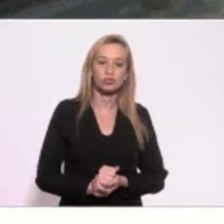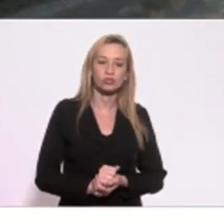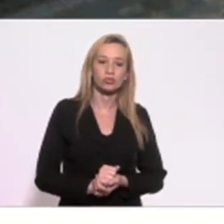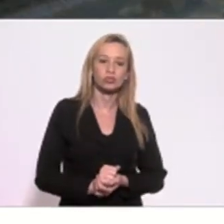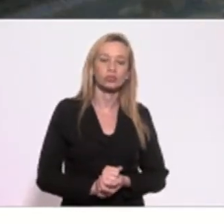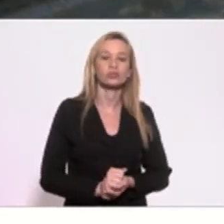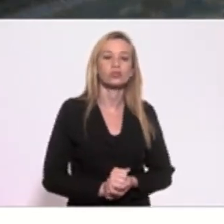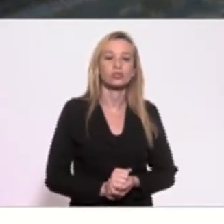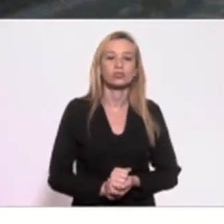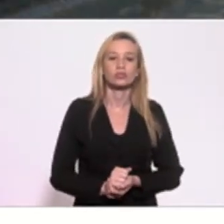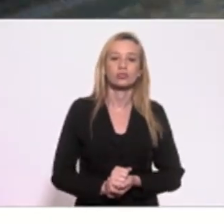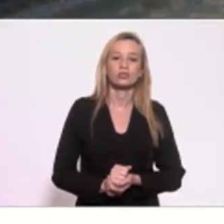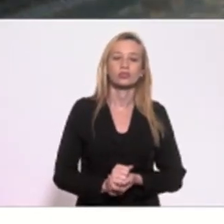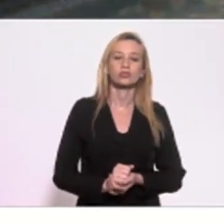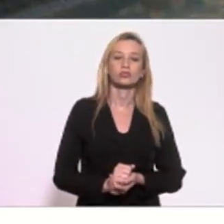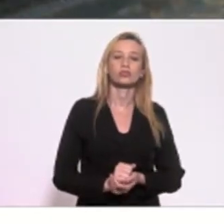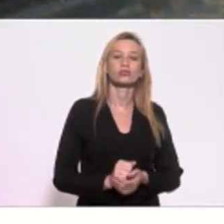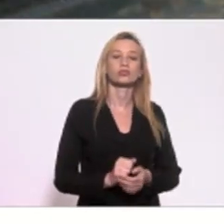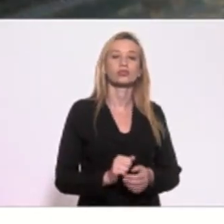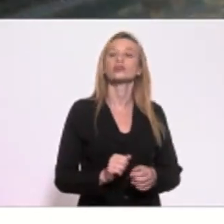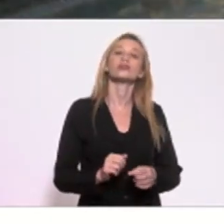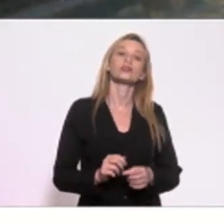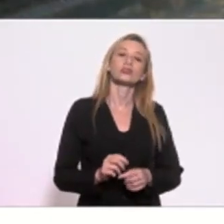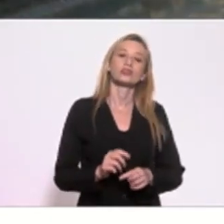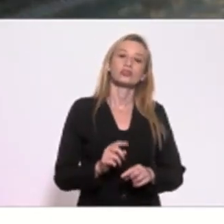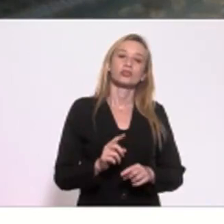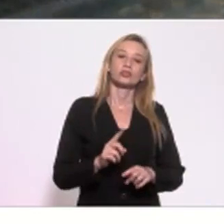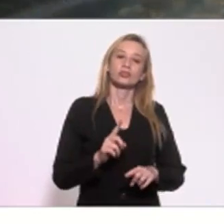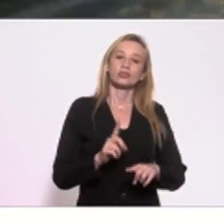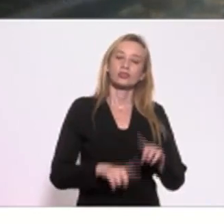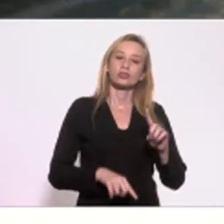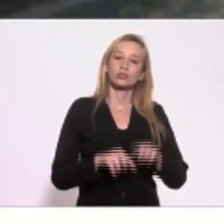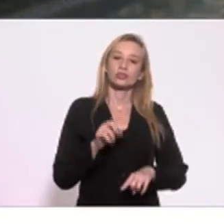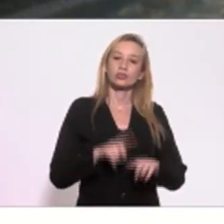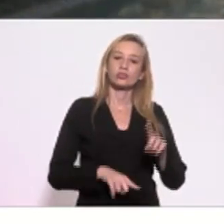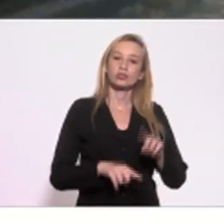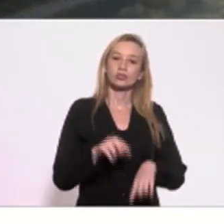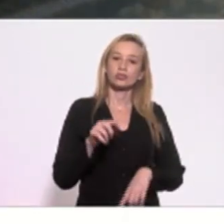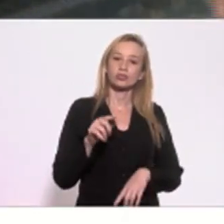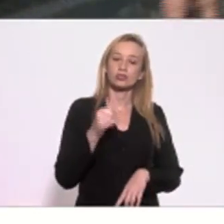instalação de equipamentos de energia solar fotovoltaica.